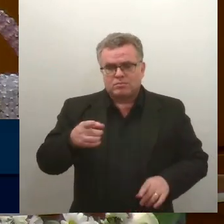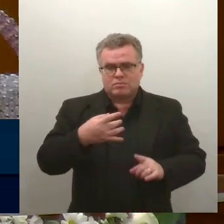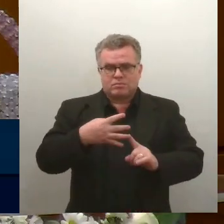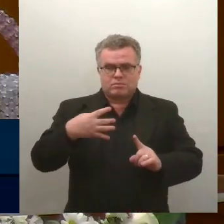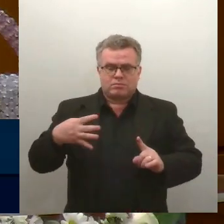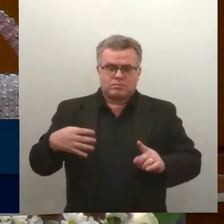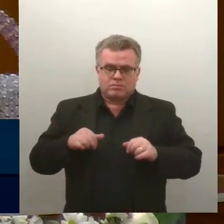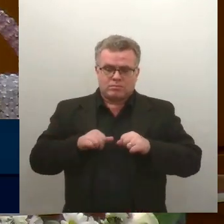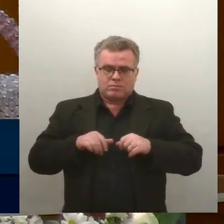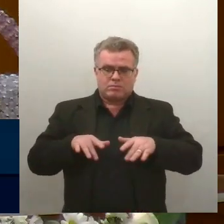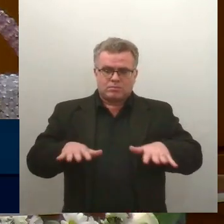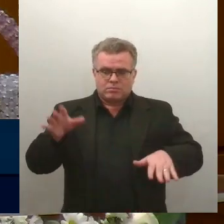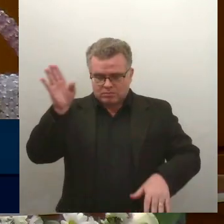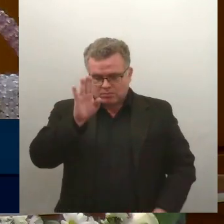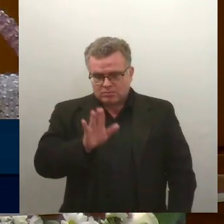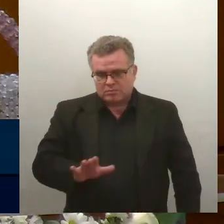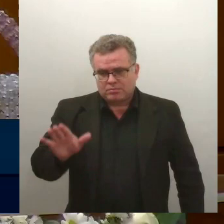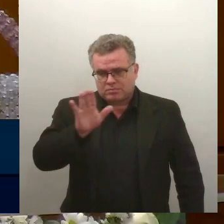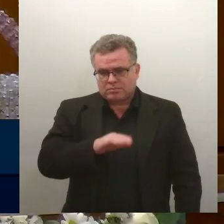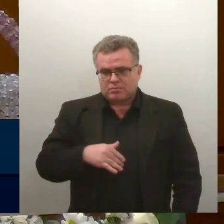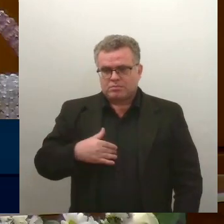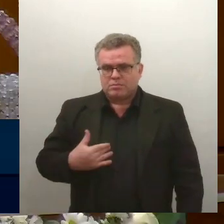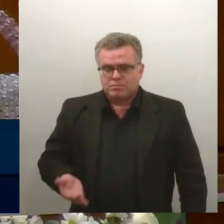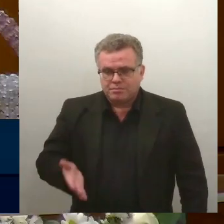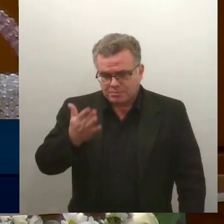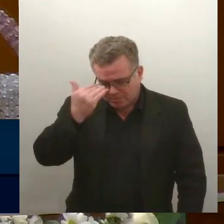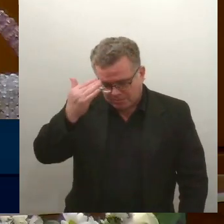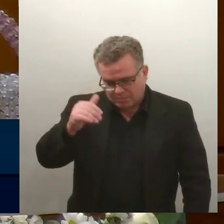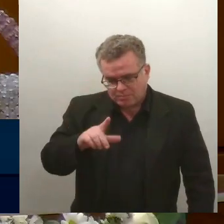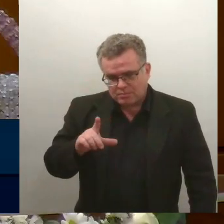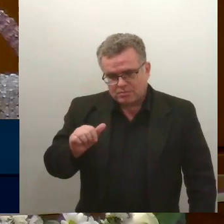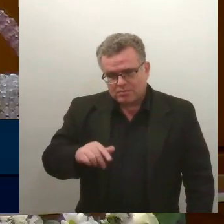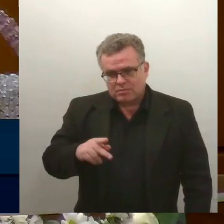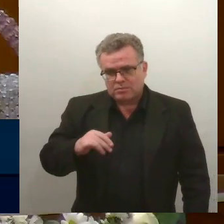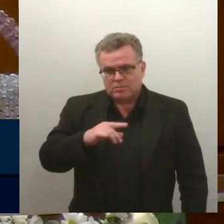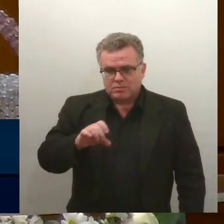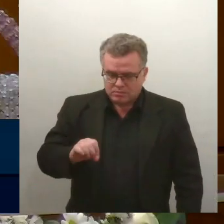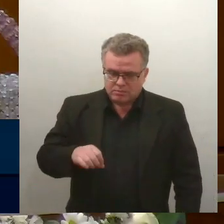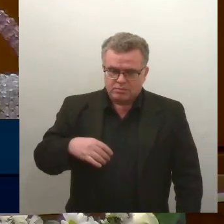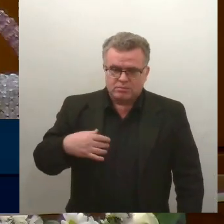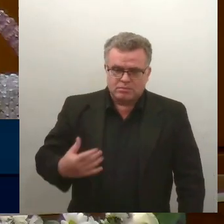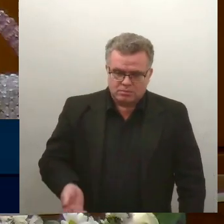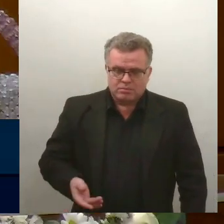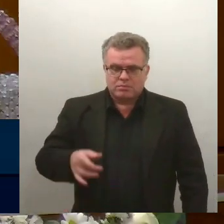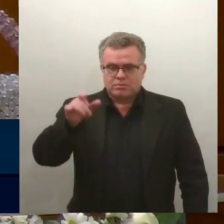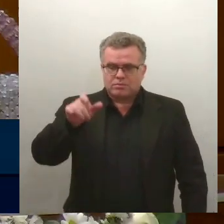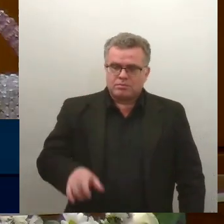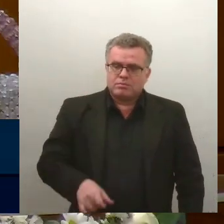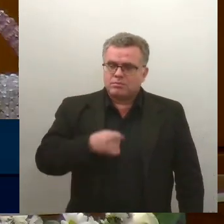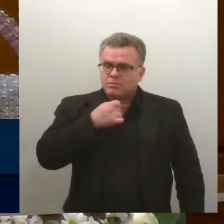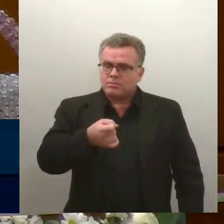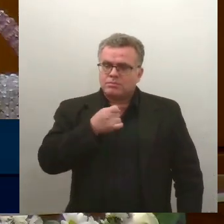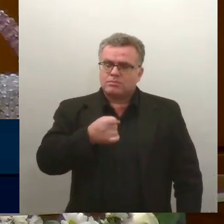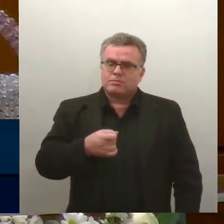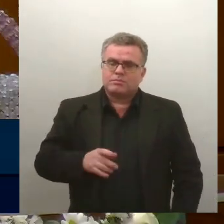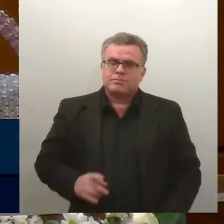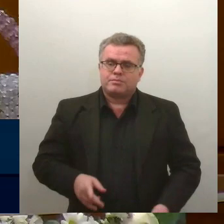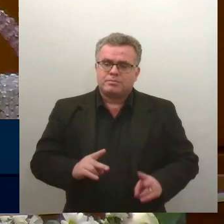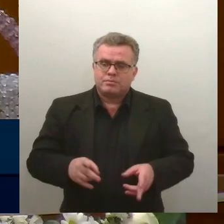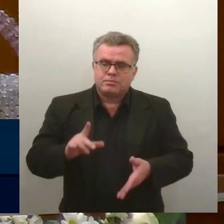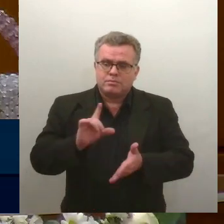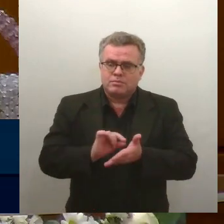famoso Lampião da Esquina. O jornalista fez um artigo destacando a coragem